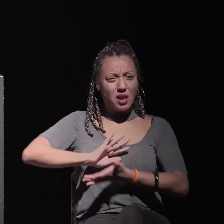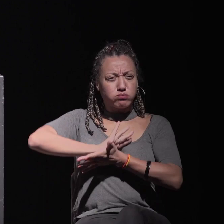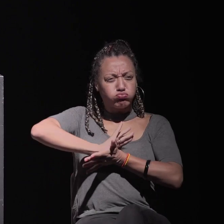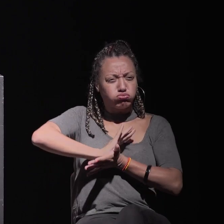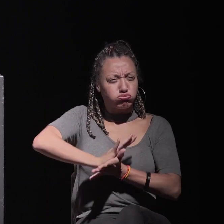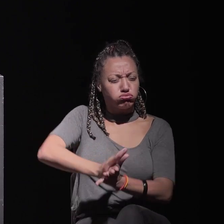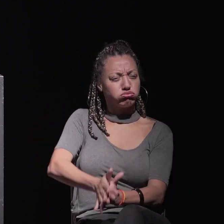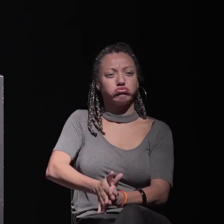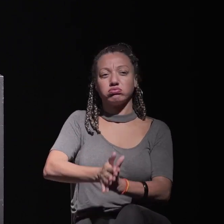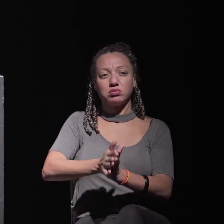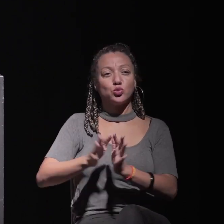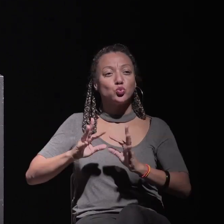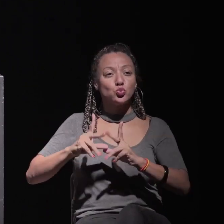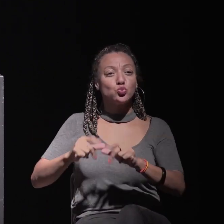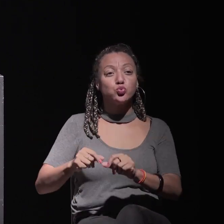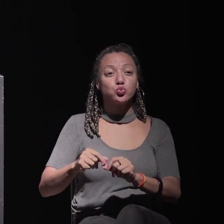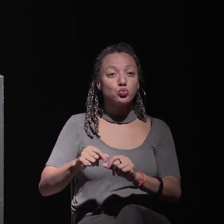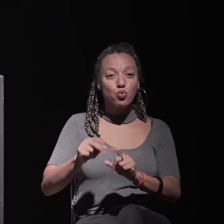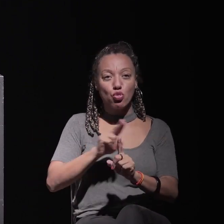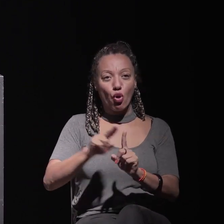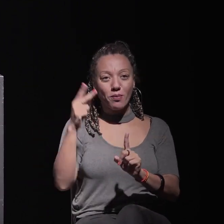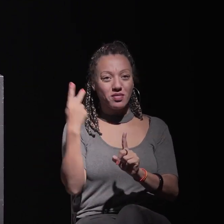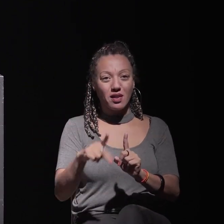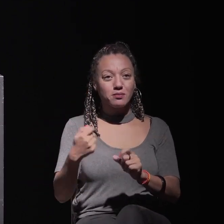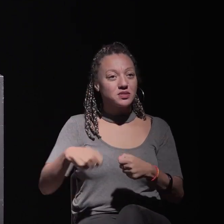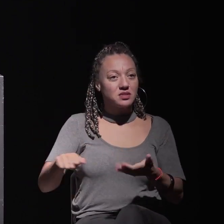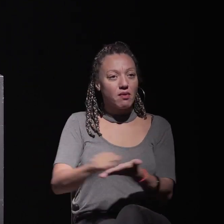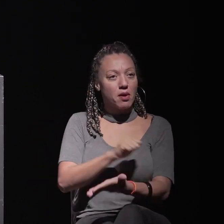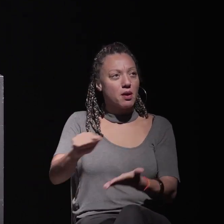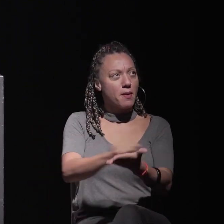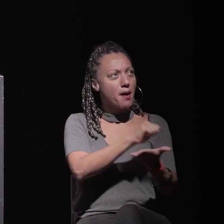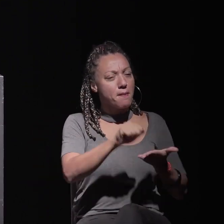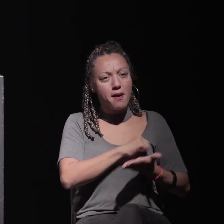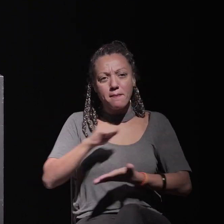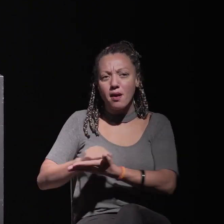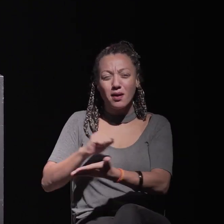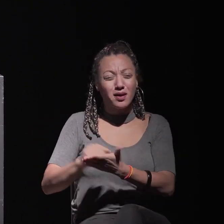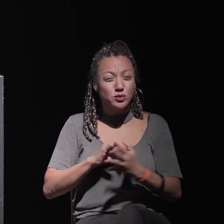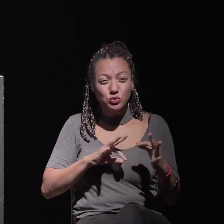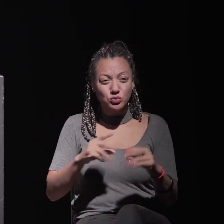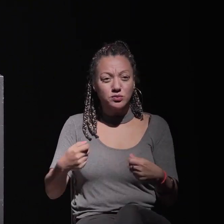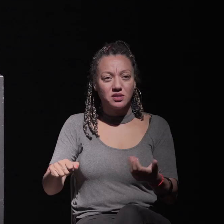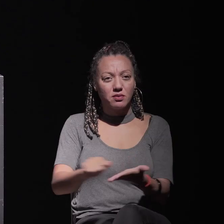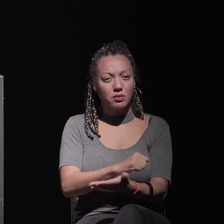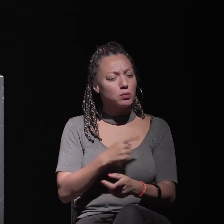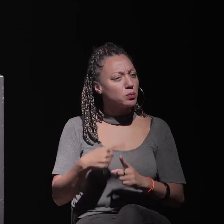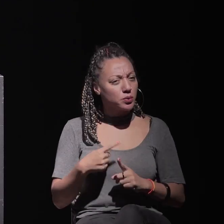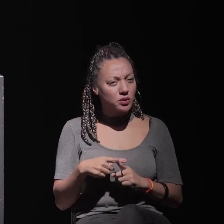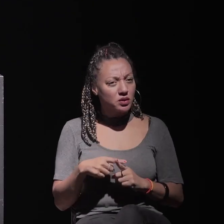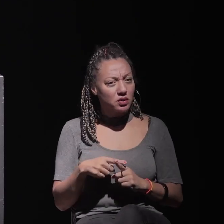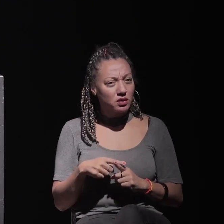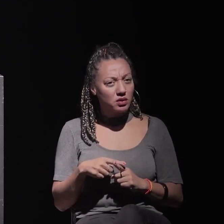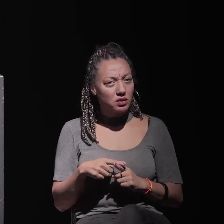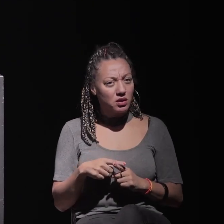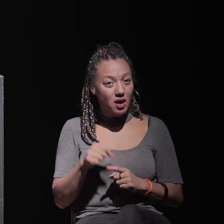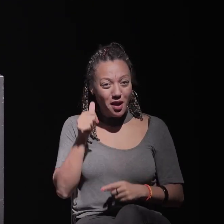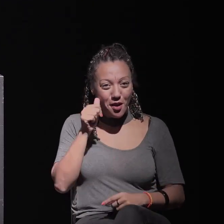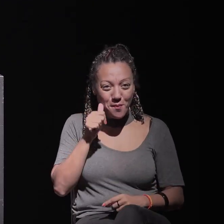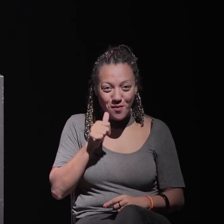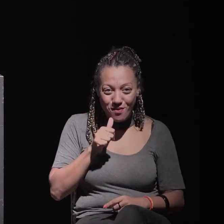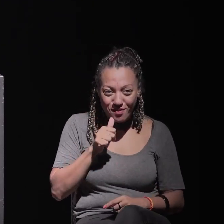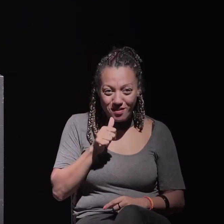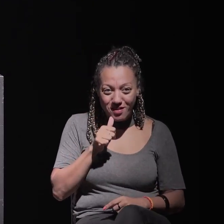prédios públicos, dos documentos oficiais e tudo mais. Por quê? Heliogábalo tocou o terror